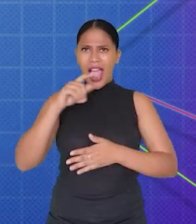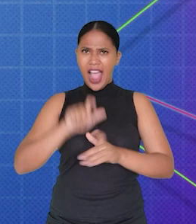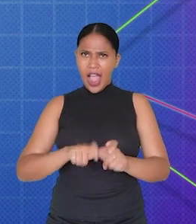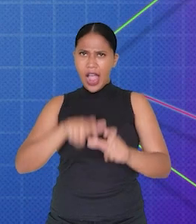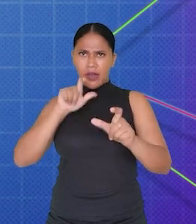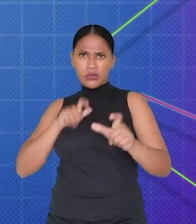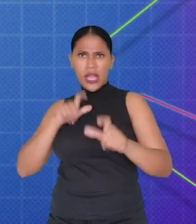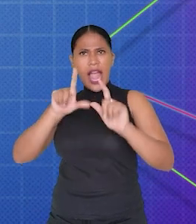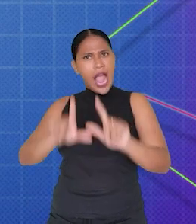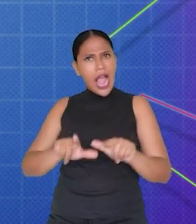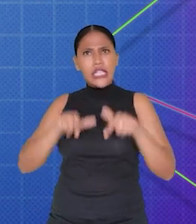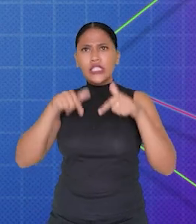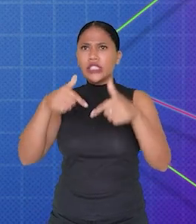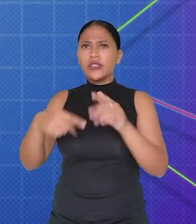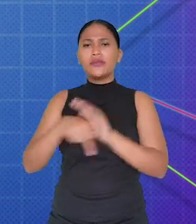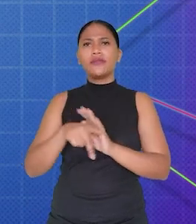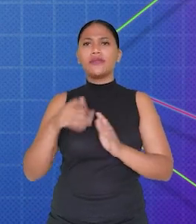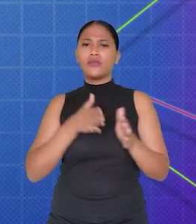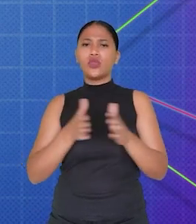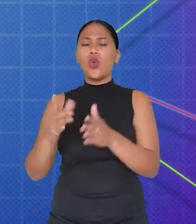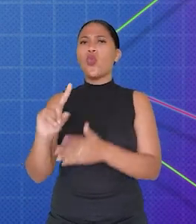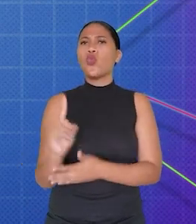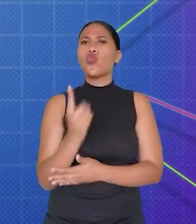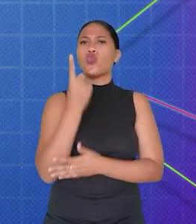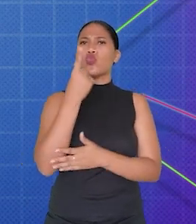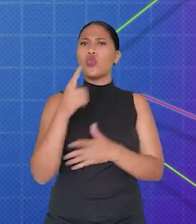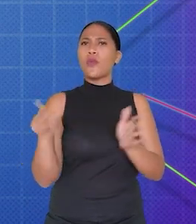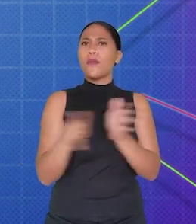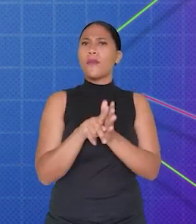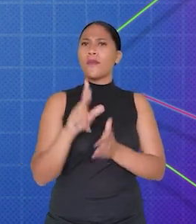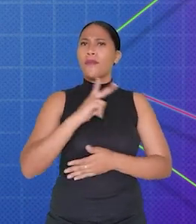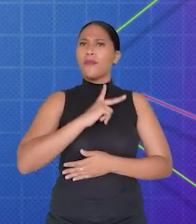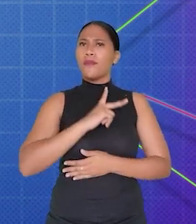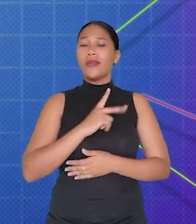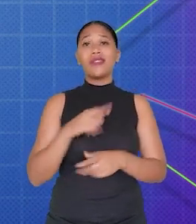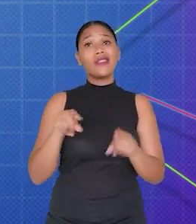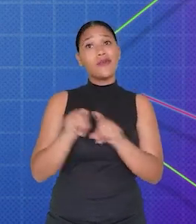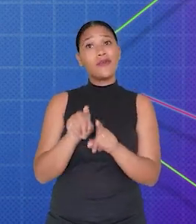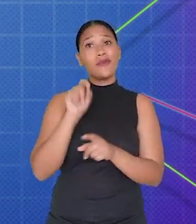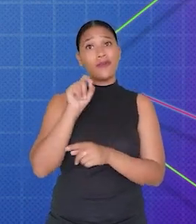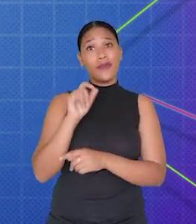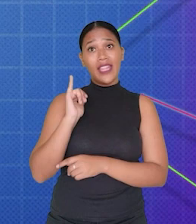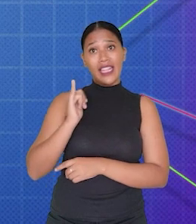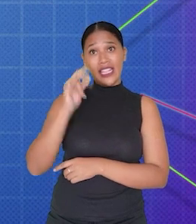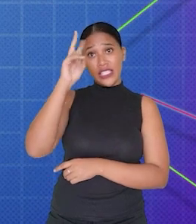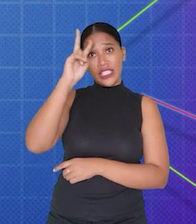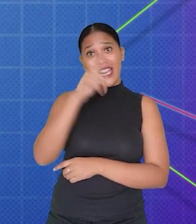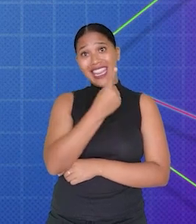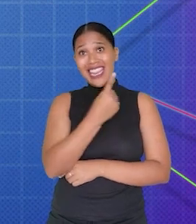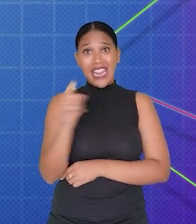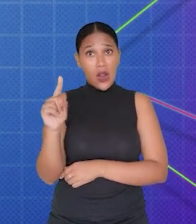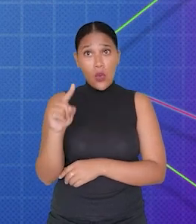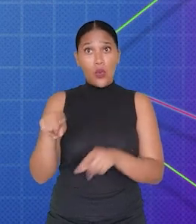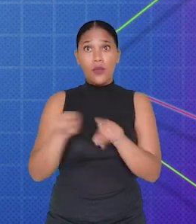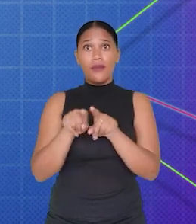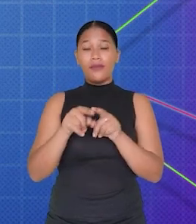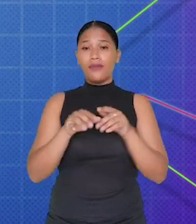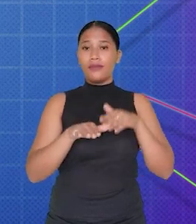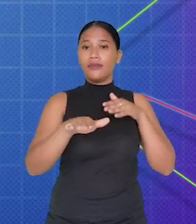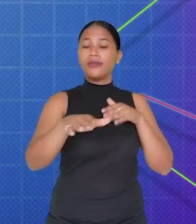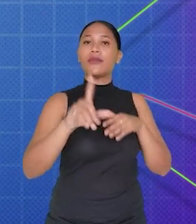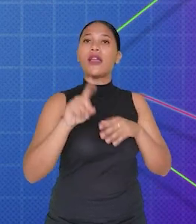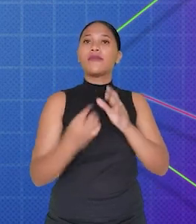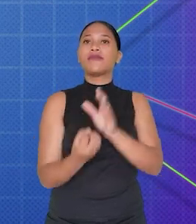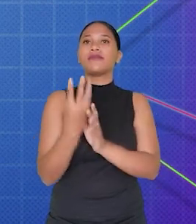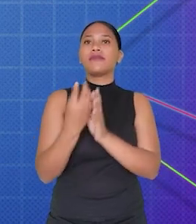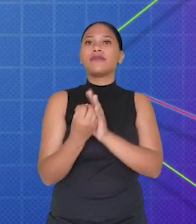construção da história, o que torna a sua jornada única e personalizada. Além disso, a narrativa não linear pode ser usada para criar